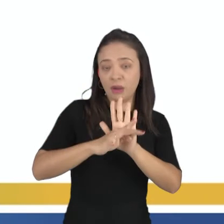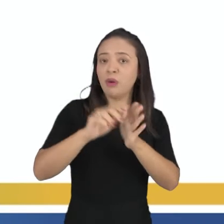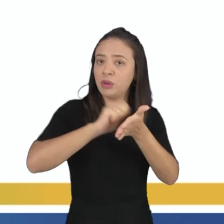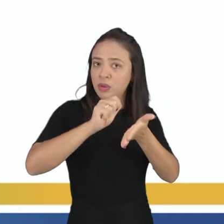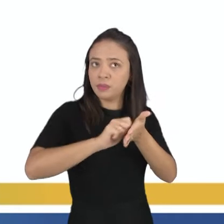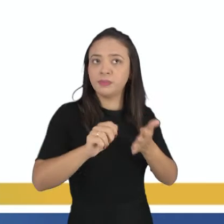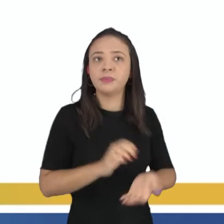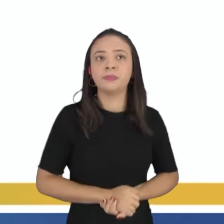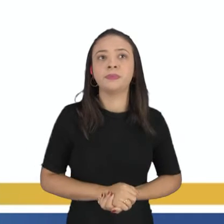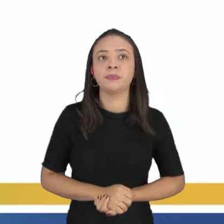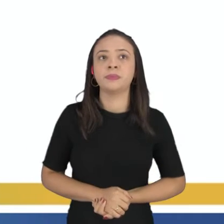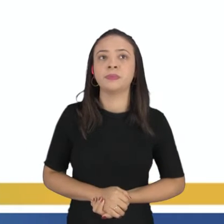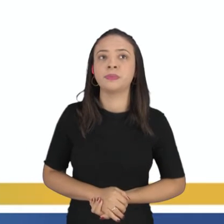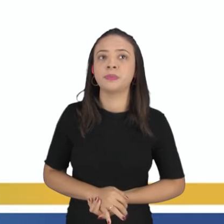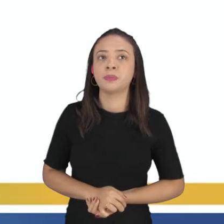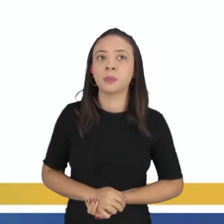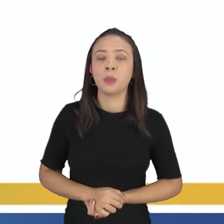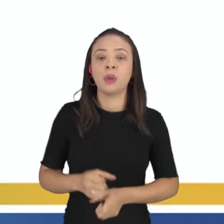para a próxima.